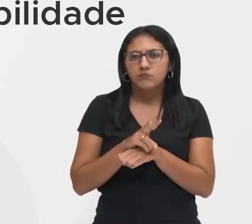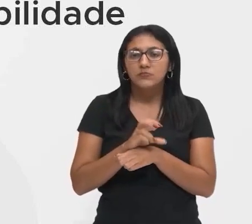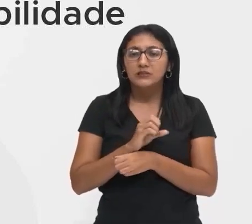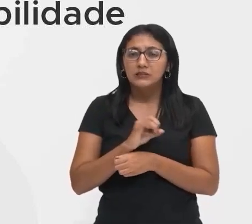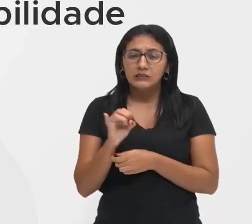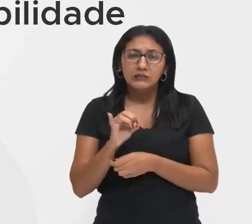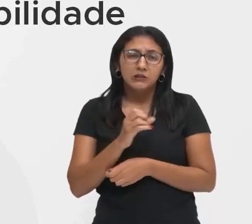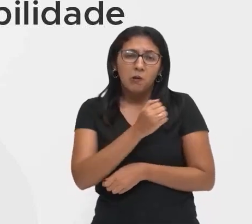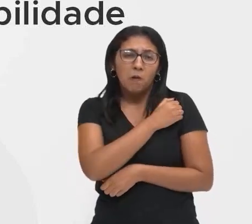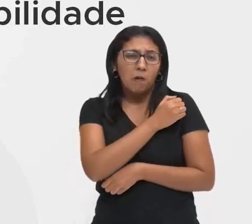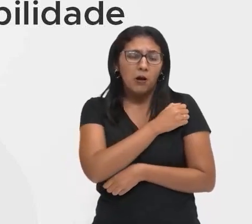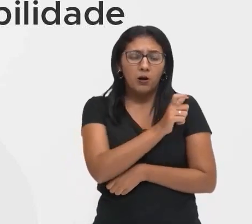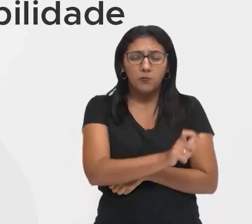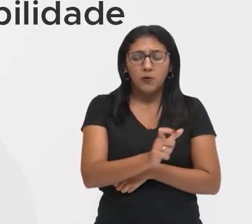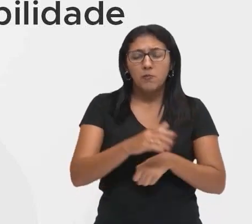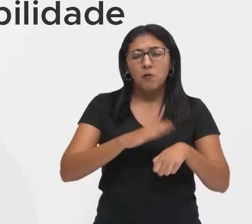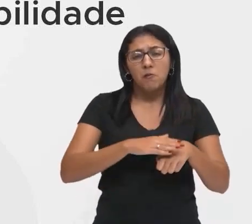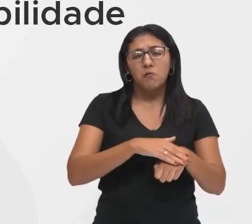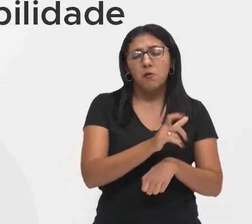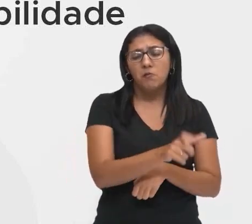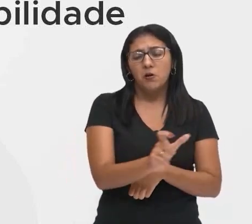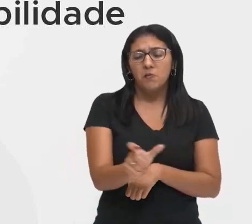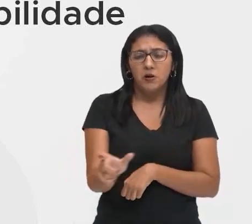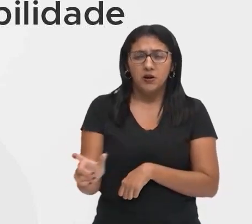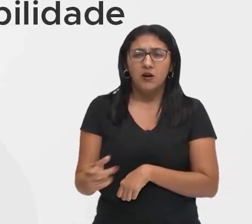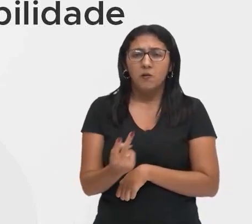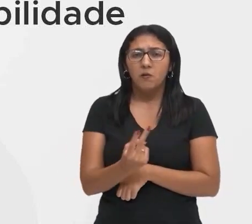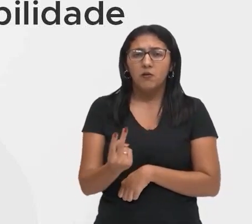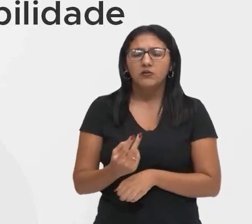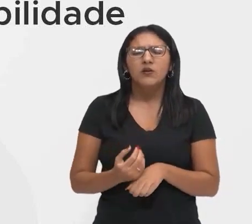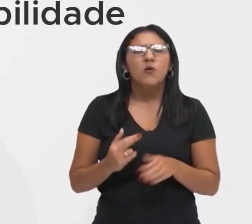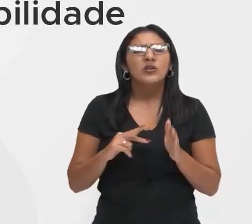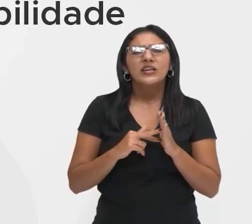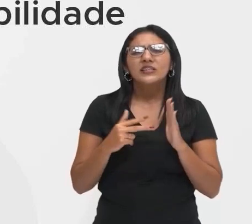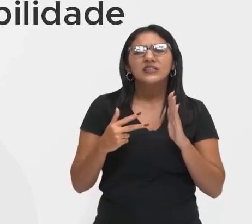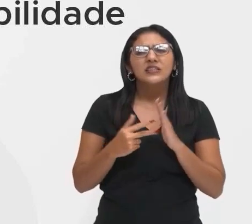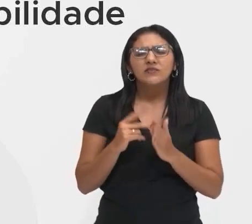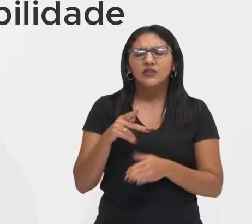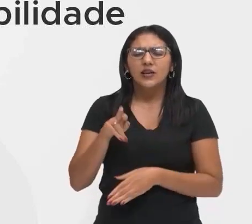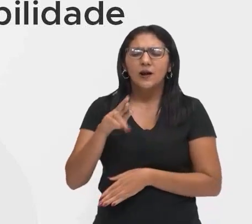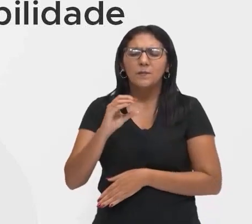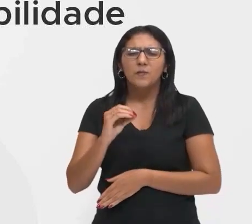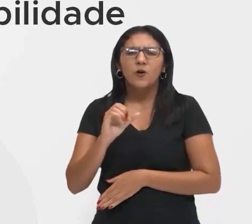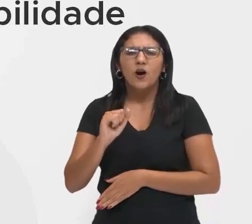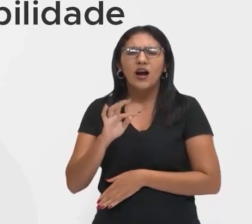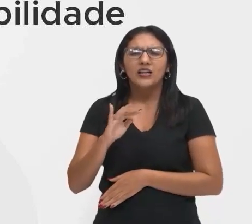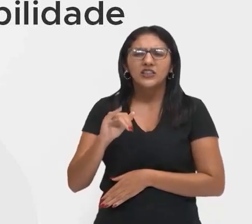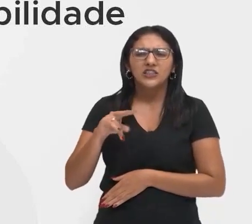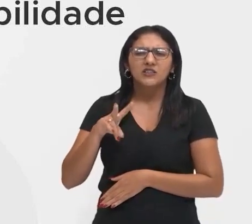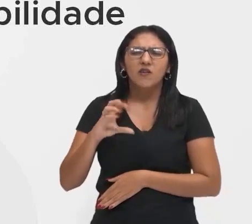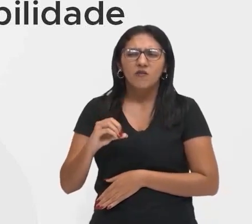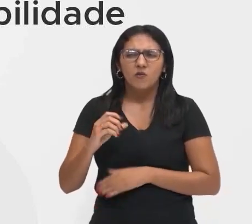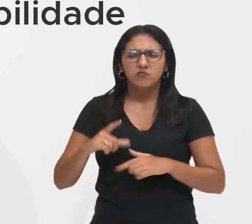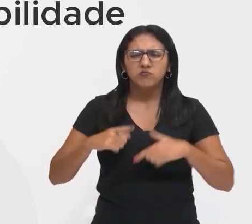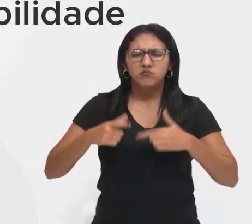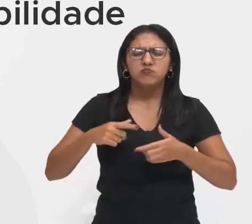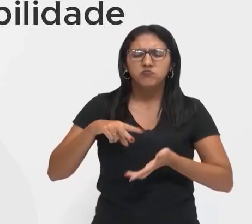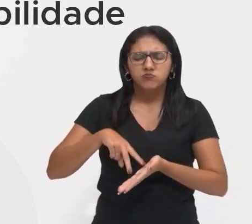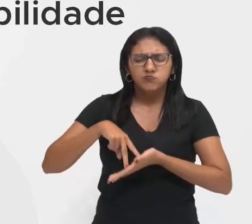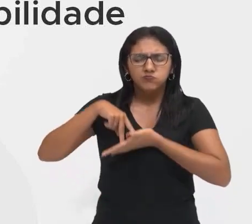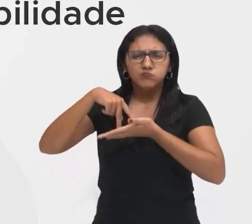alunos sejam proativos, o que é um aluno proativo? É aquele aluno que tem, vamos